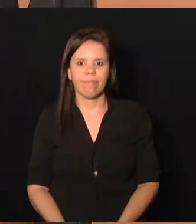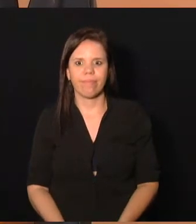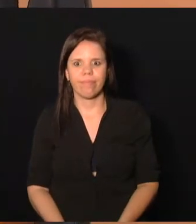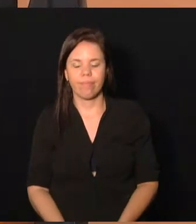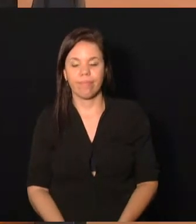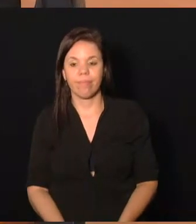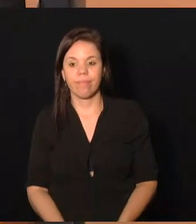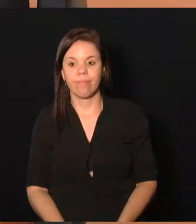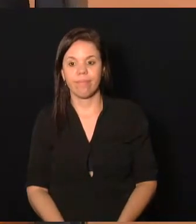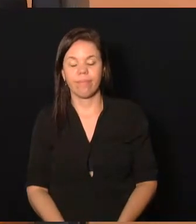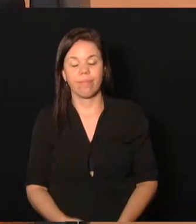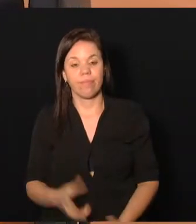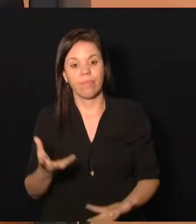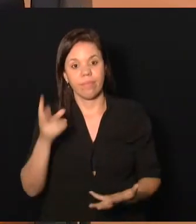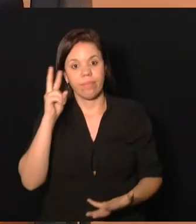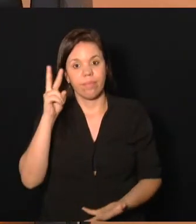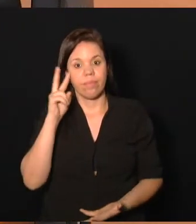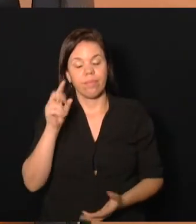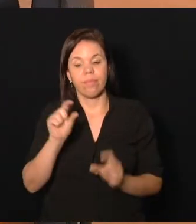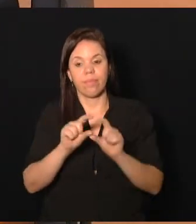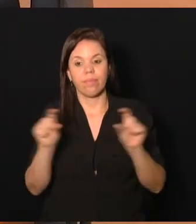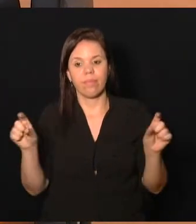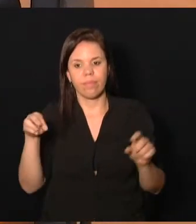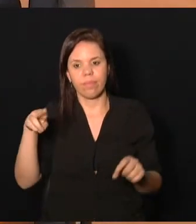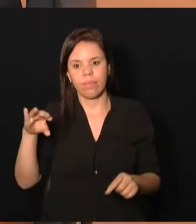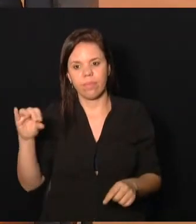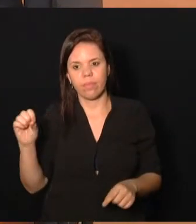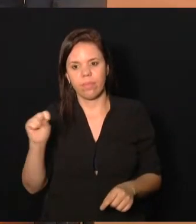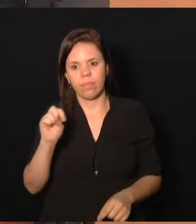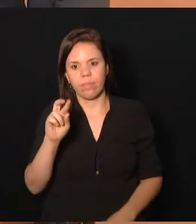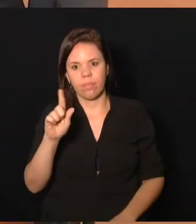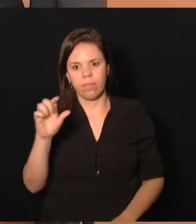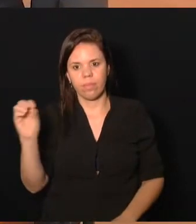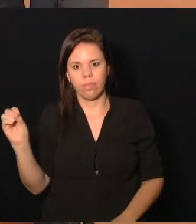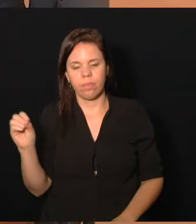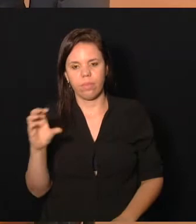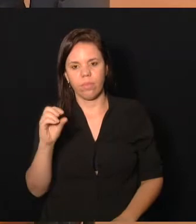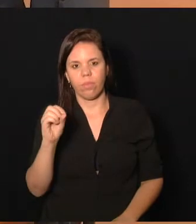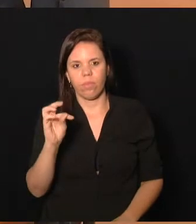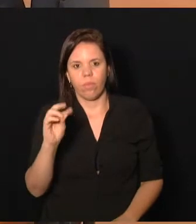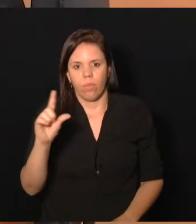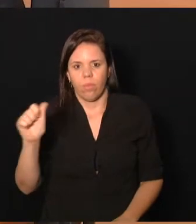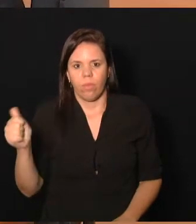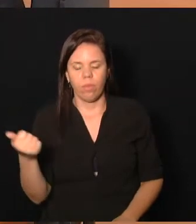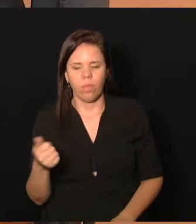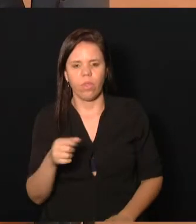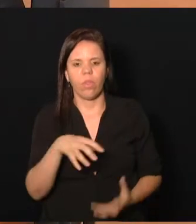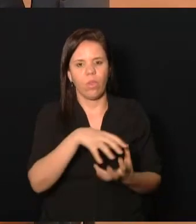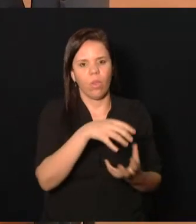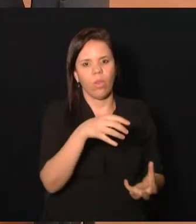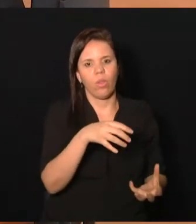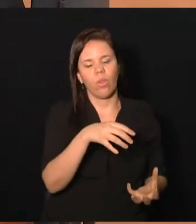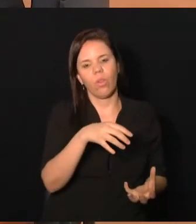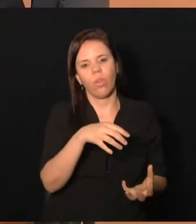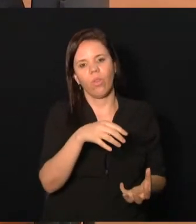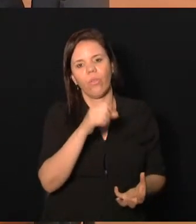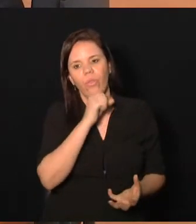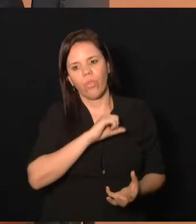Doutor, eu só queria lembrar uma frase do Mário Sérgio Cortella. Sim. Entre o idoso e o velho. Ele fala,